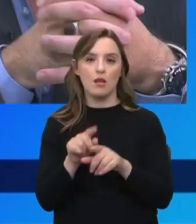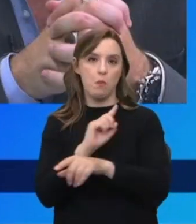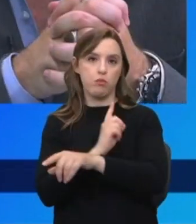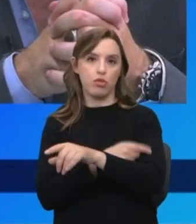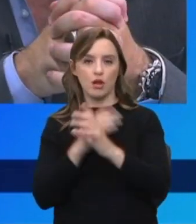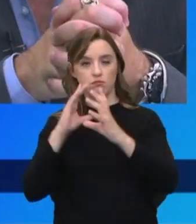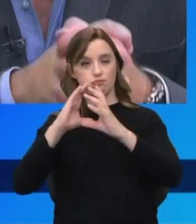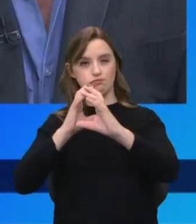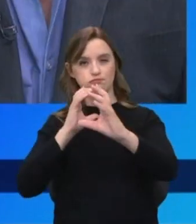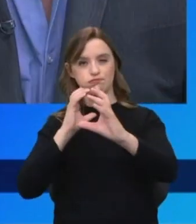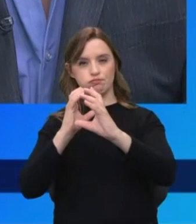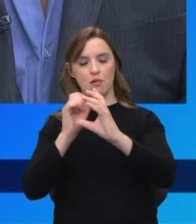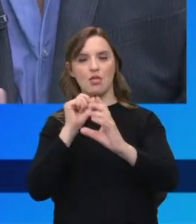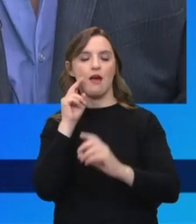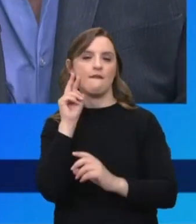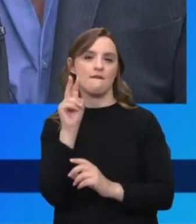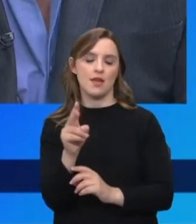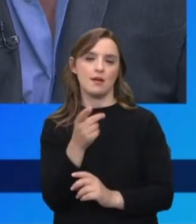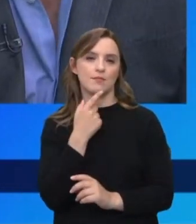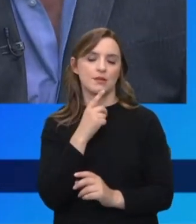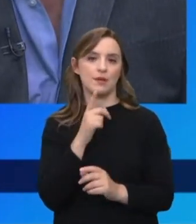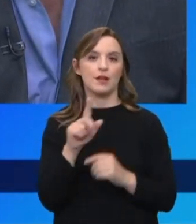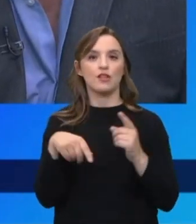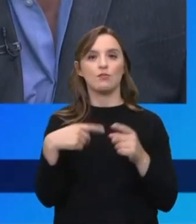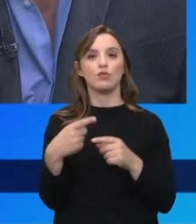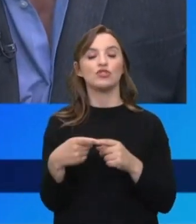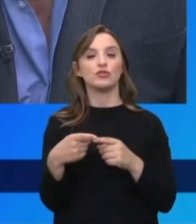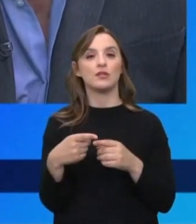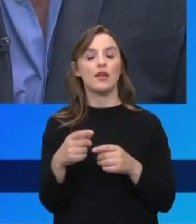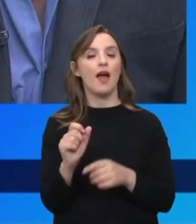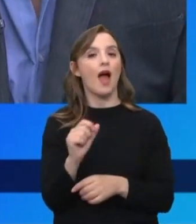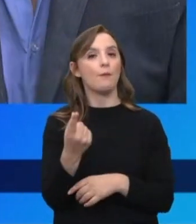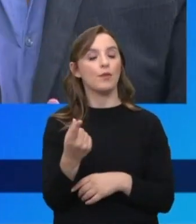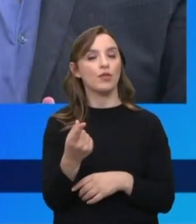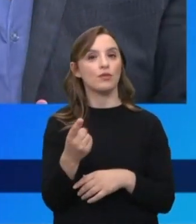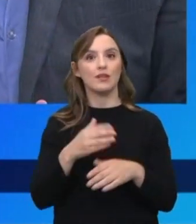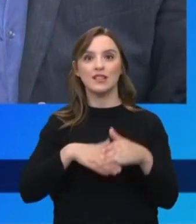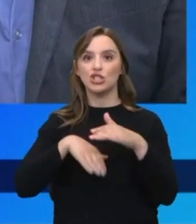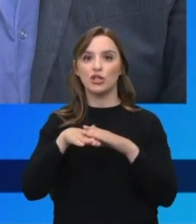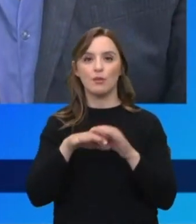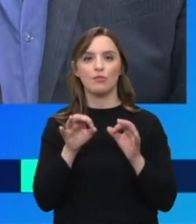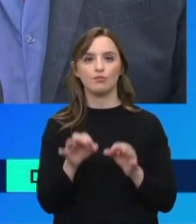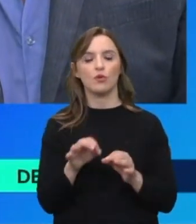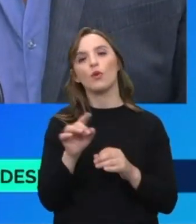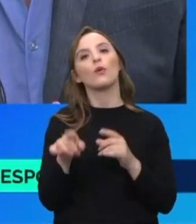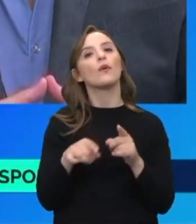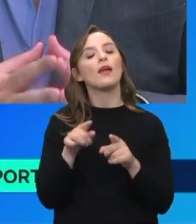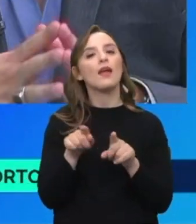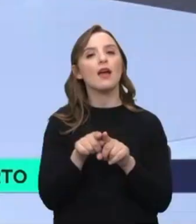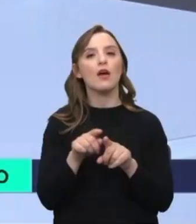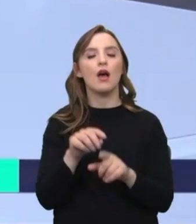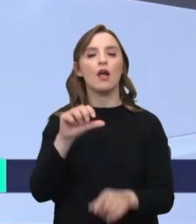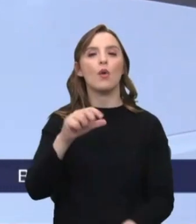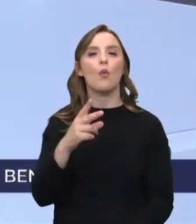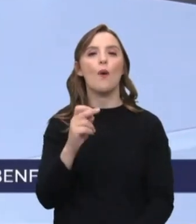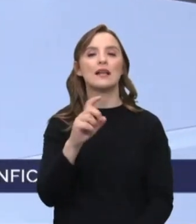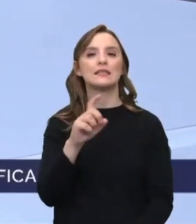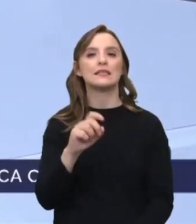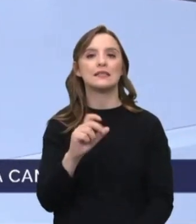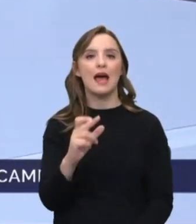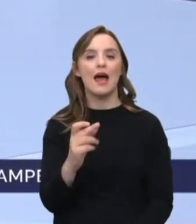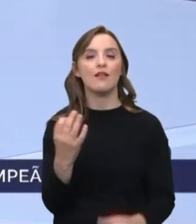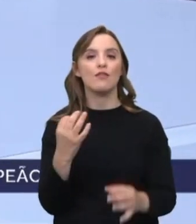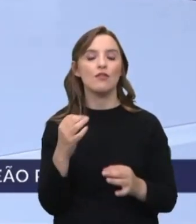olhar para estas desconfianças. E damos um salto muito rapidamente a outro extremo, que são os quasares, e houve um conjunto